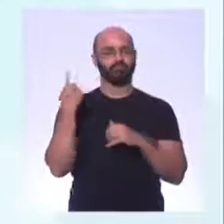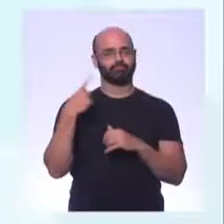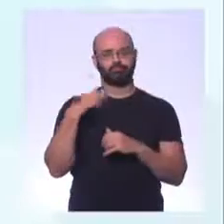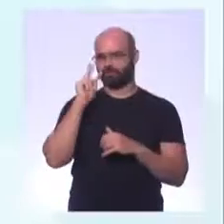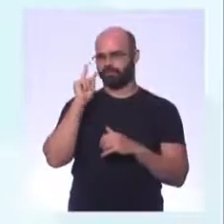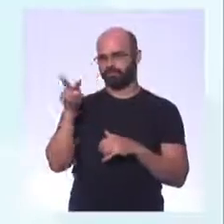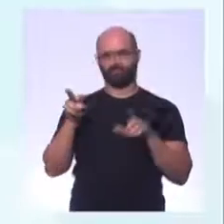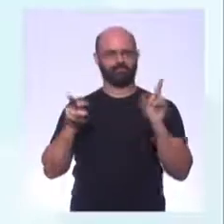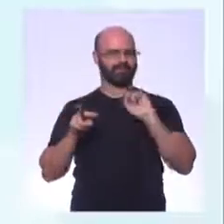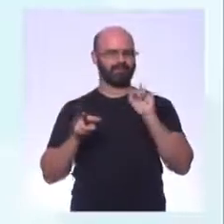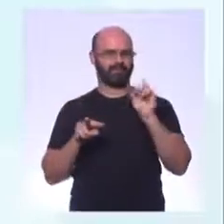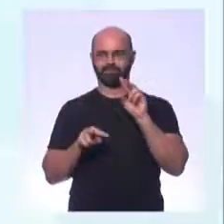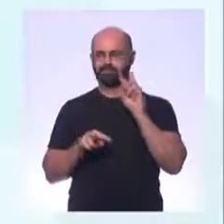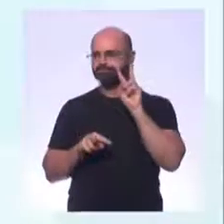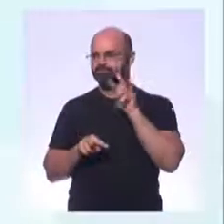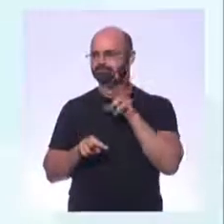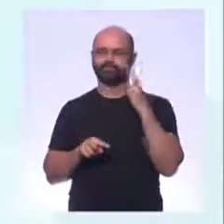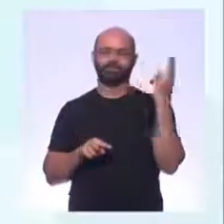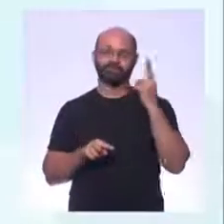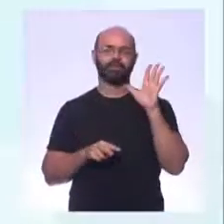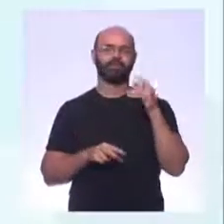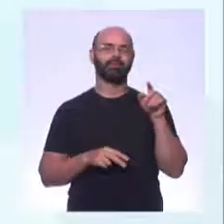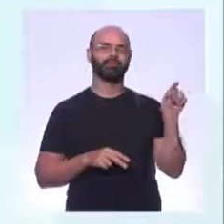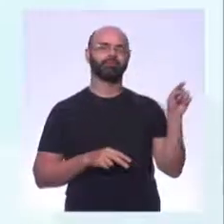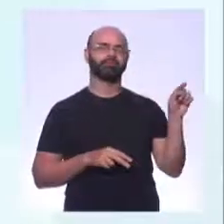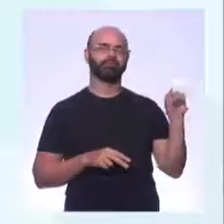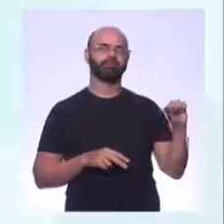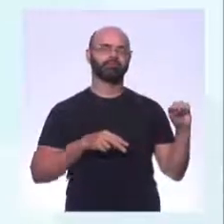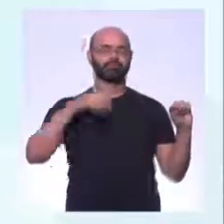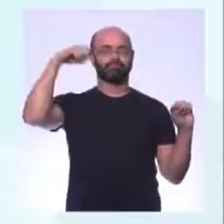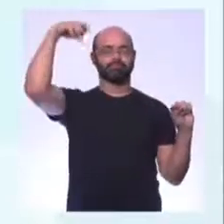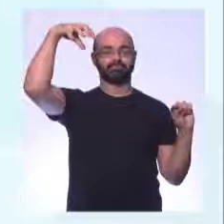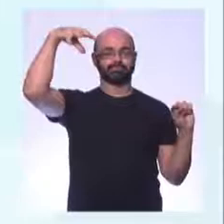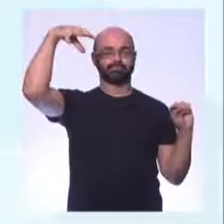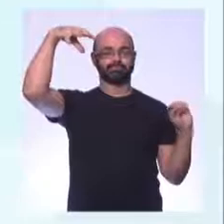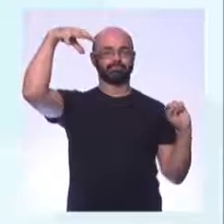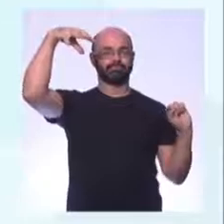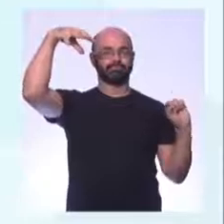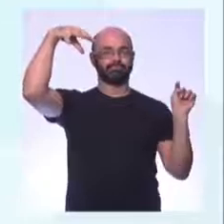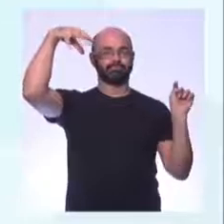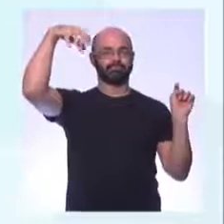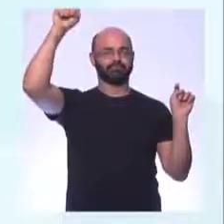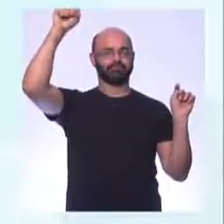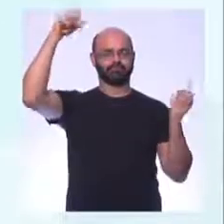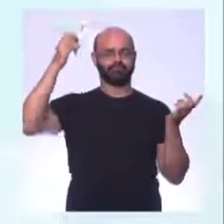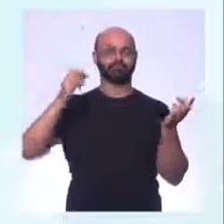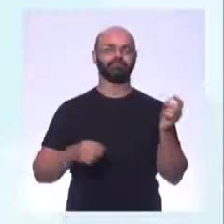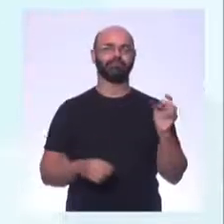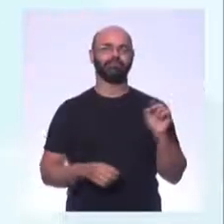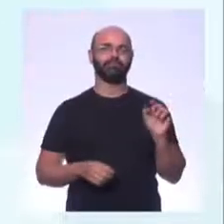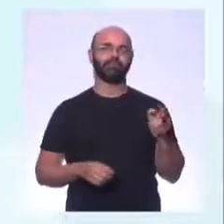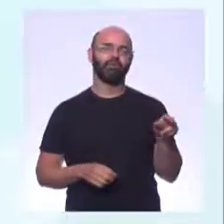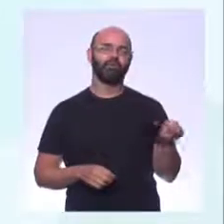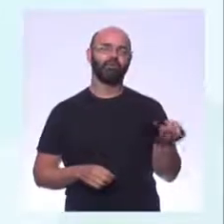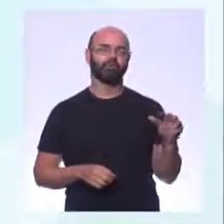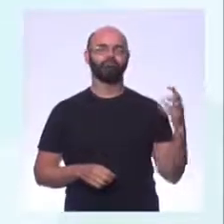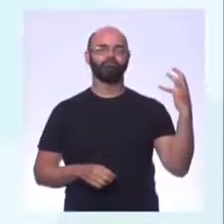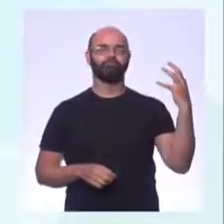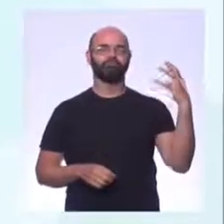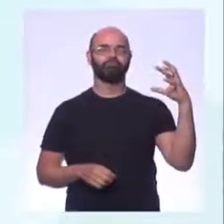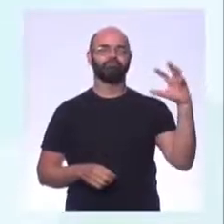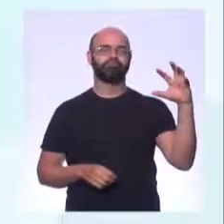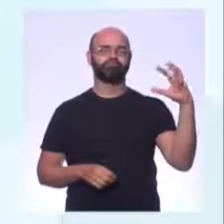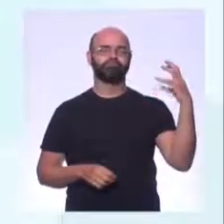mas nós acionamos o interruptor para acender a lâmpada, nós ligamos o ventilador, o